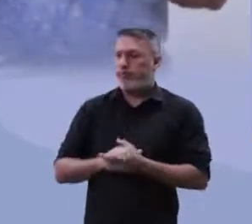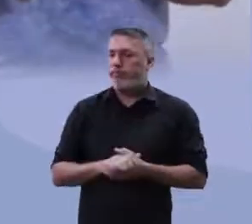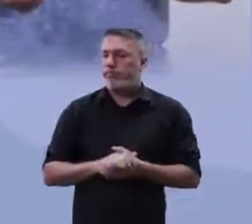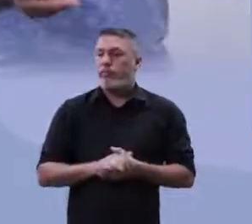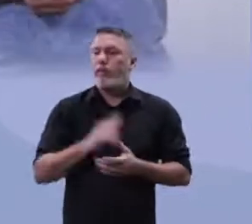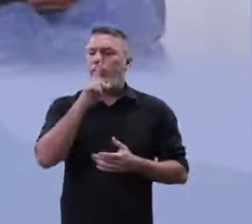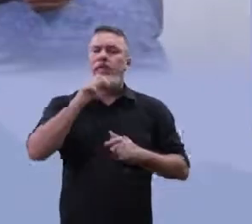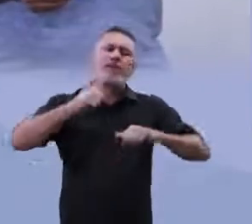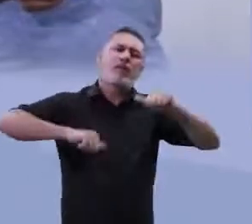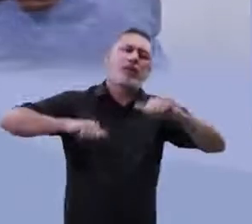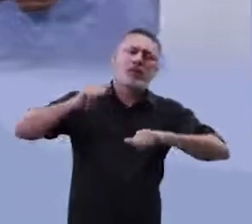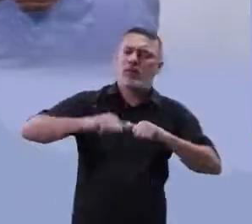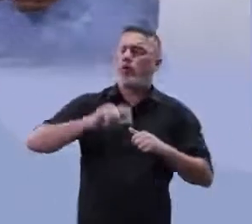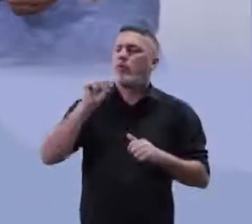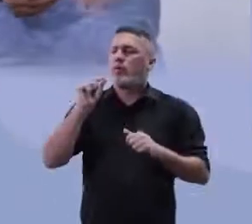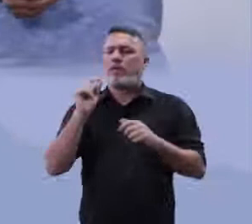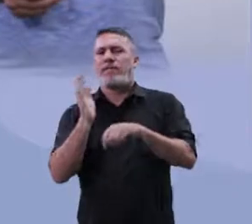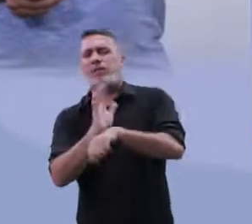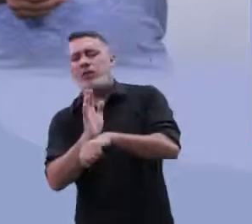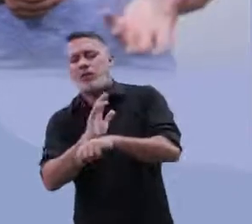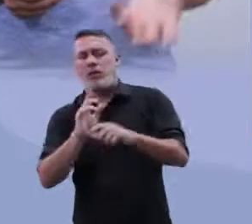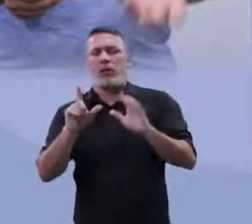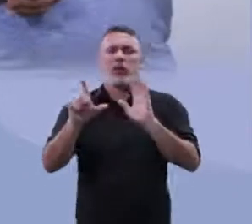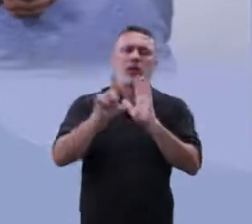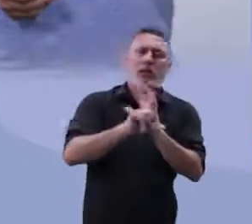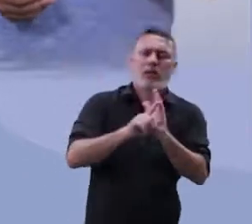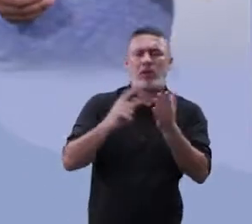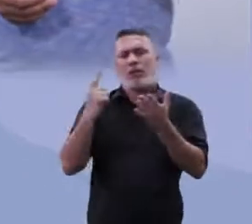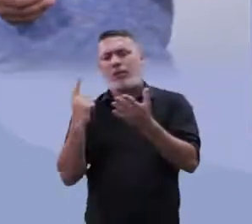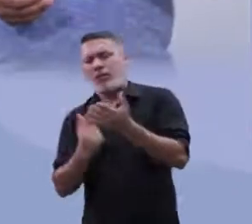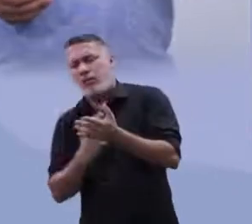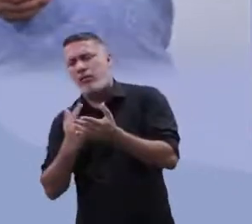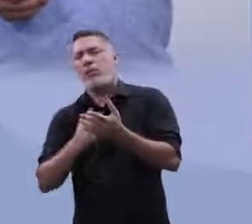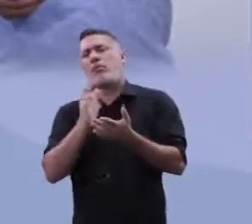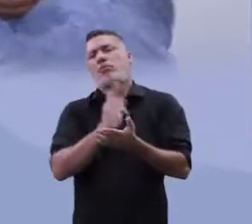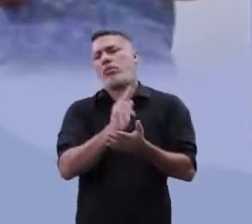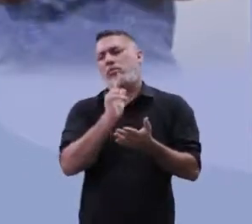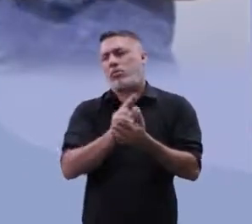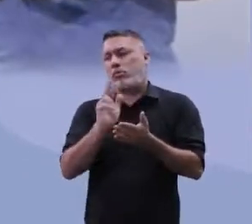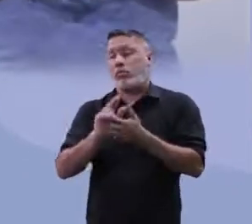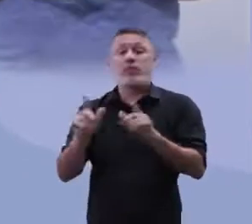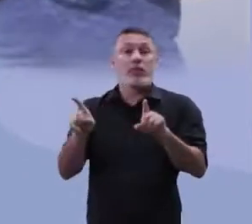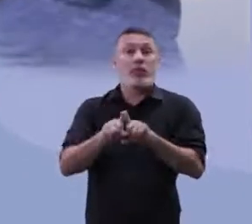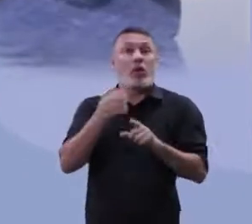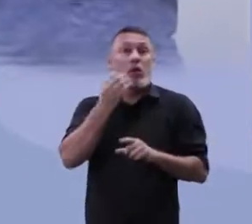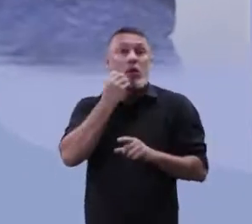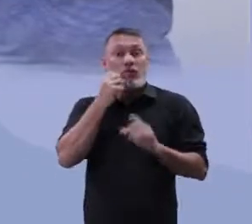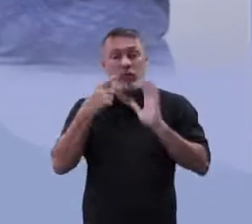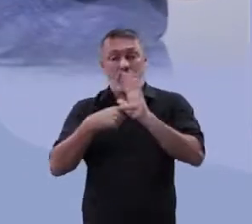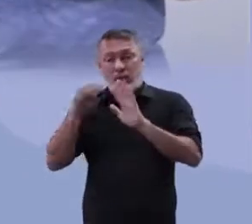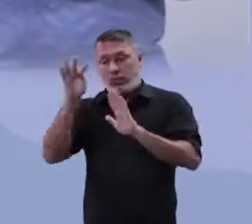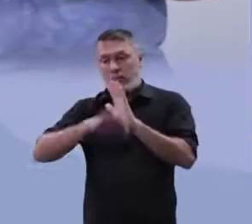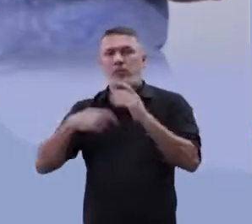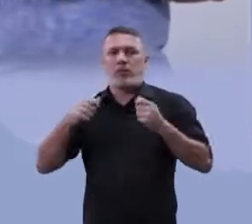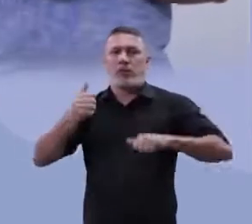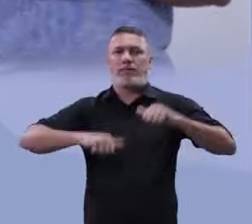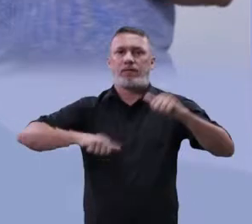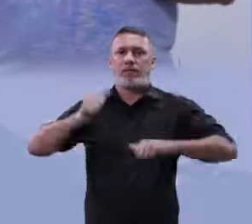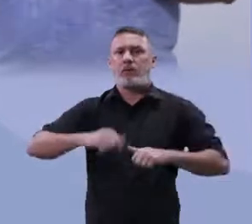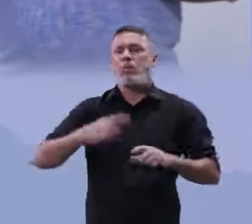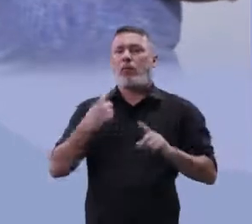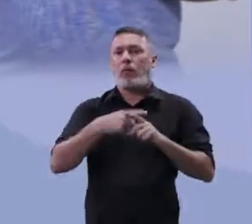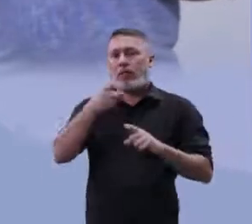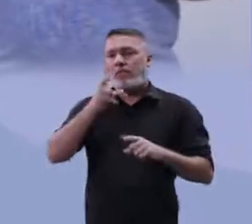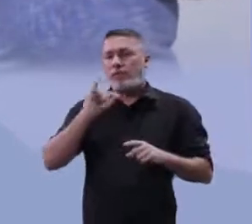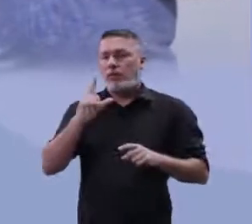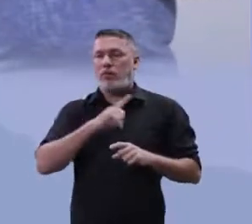Aí você vai analisar as séries, os livros, alguma lei proveniente para isso aí, e obviamente o texto de apoio ele precisa ser analisado para